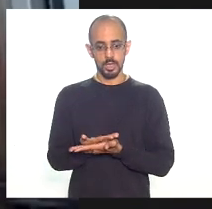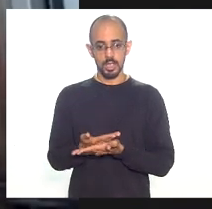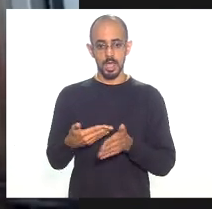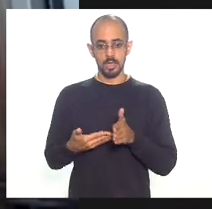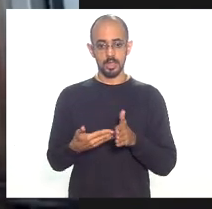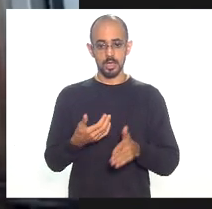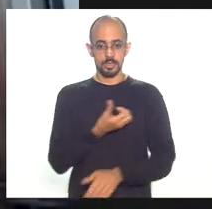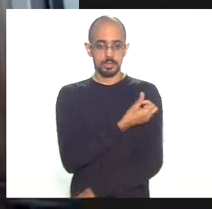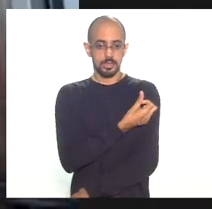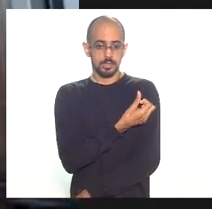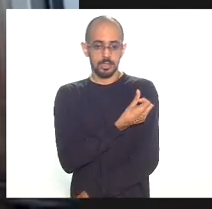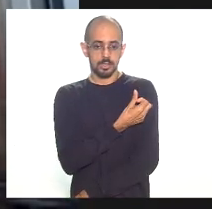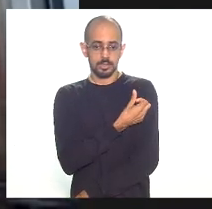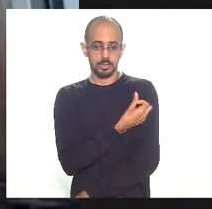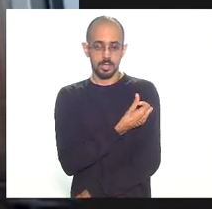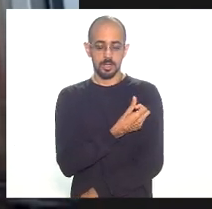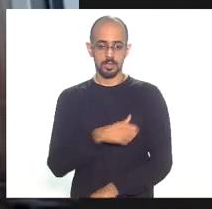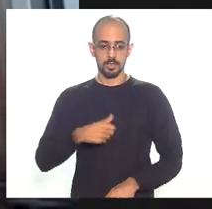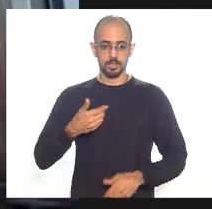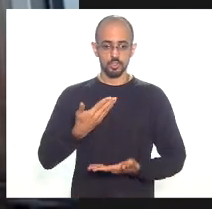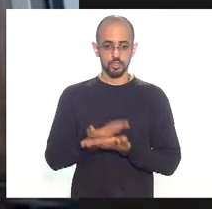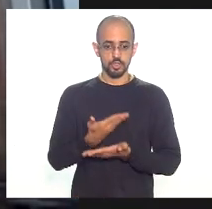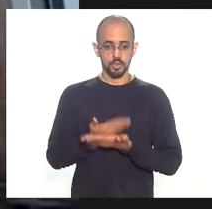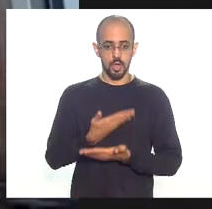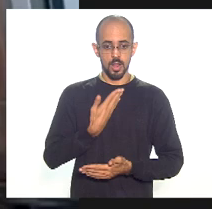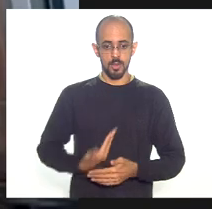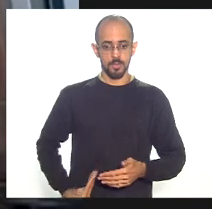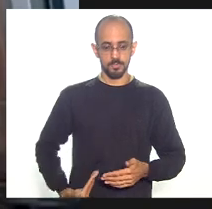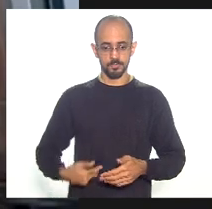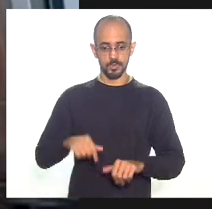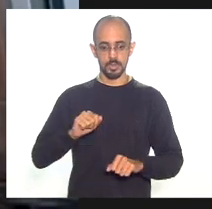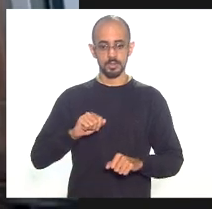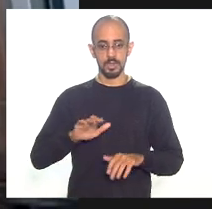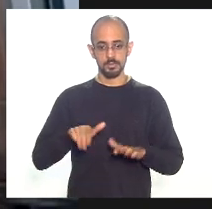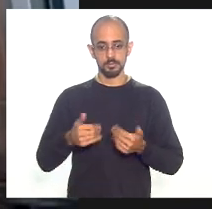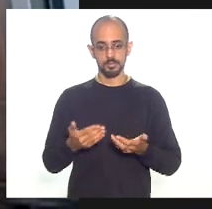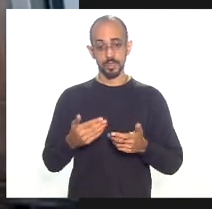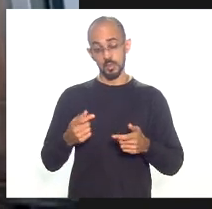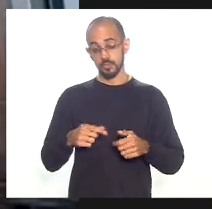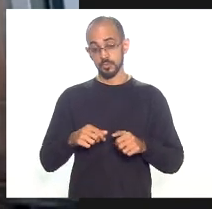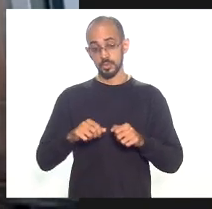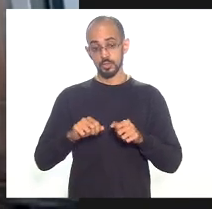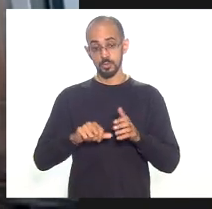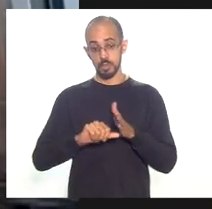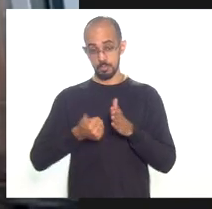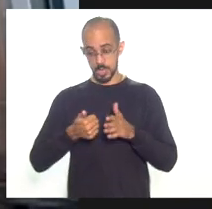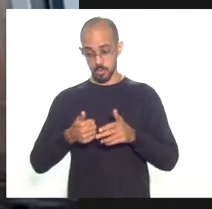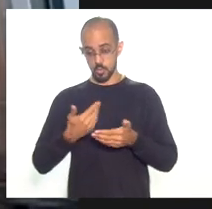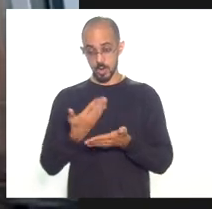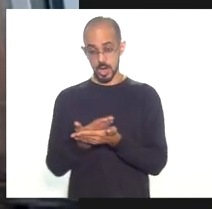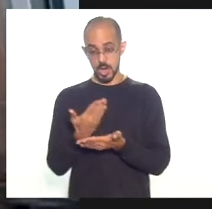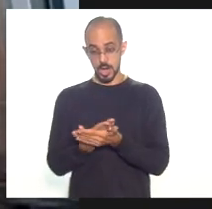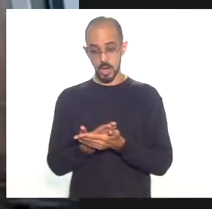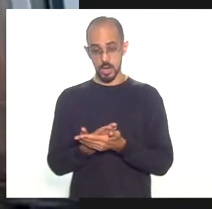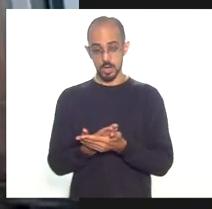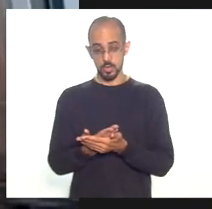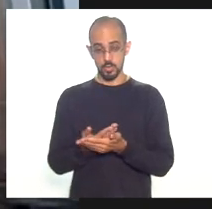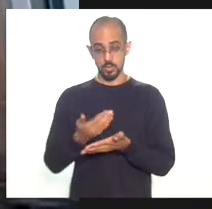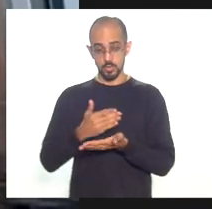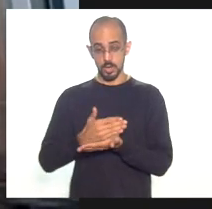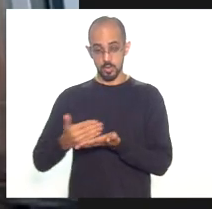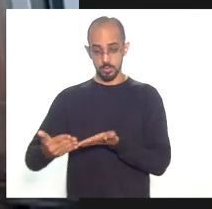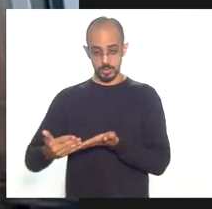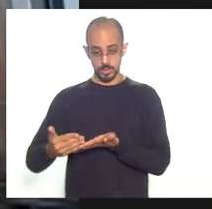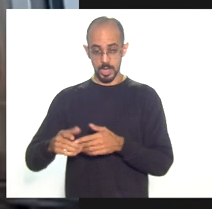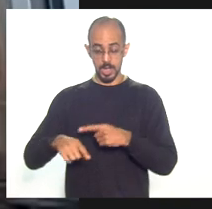fiz um ano de admissão e 4 anos de ginásio né para depois ir para o científico olha que trajetória diferente